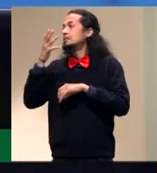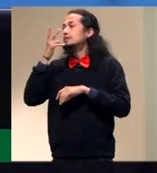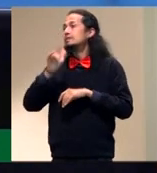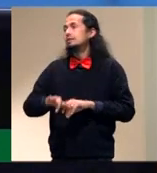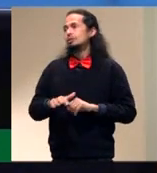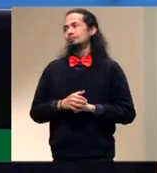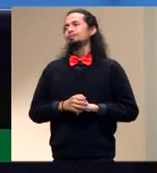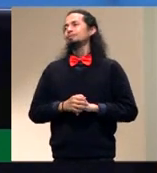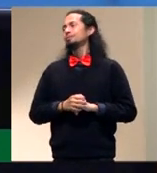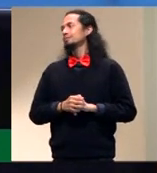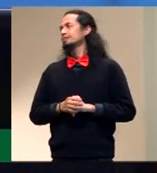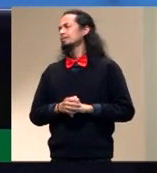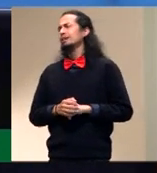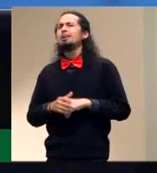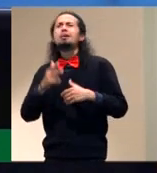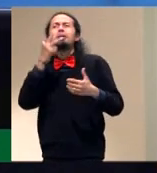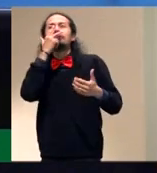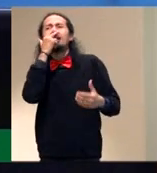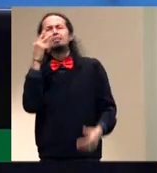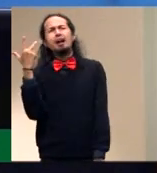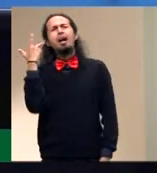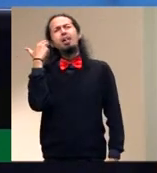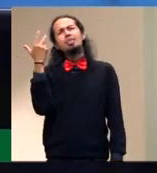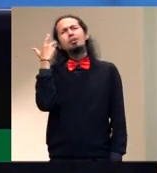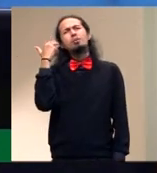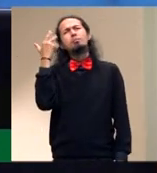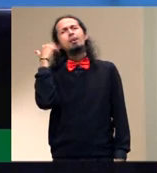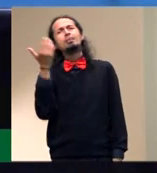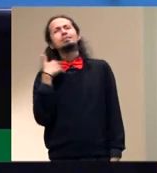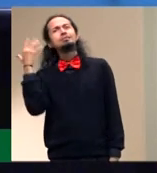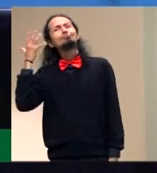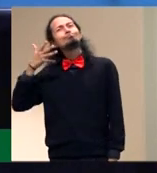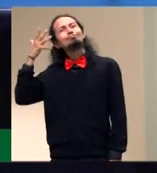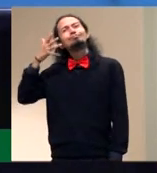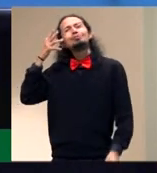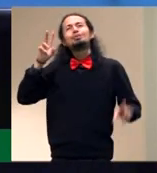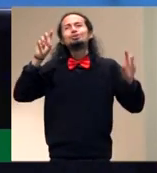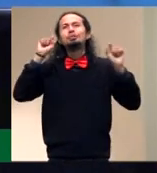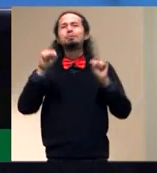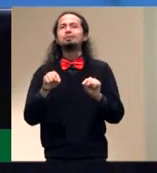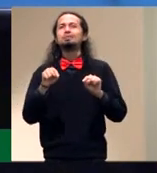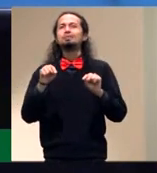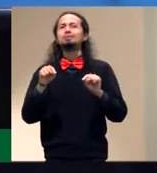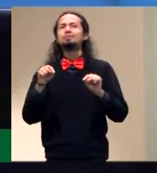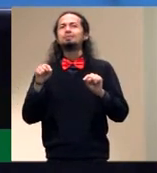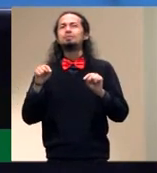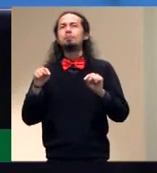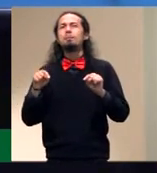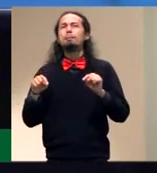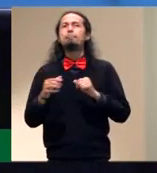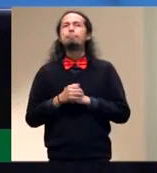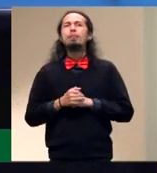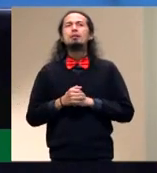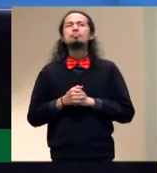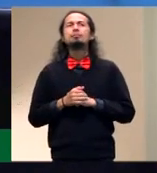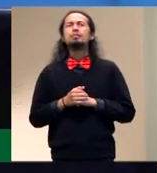para nós já um chavão pedagógico, né, a especificidade da educação infantil, ela